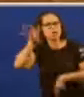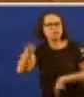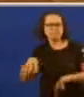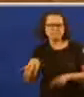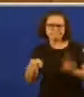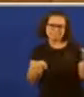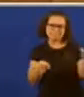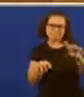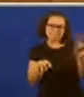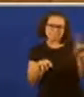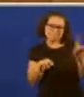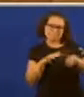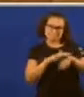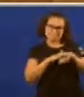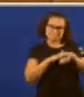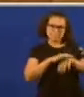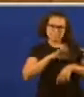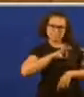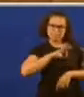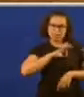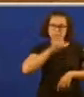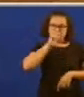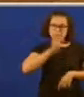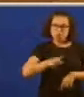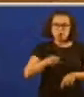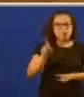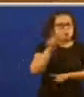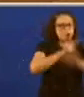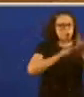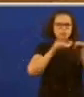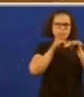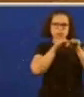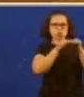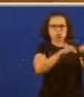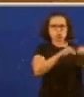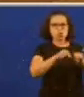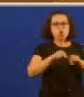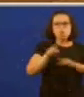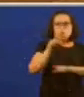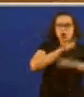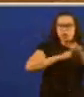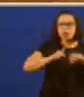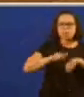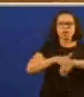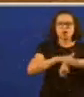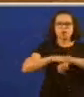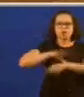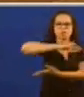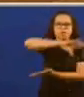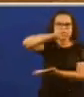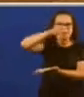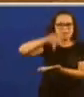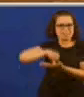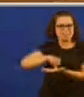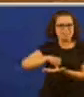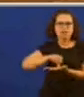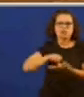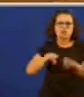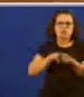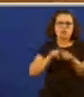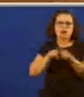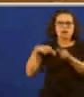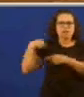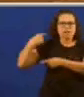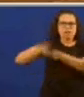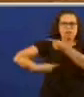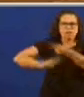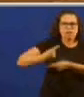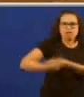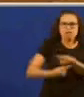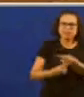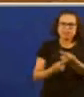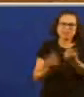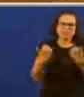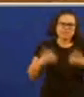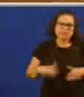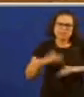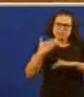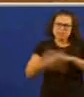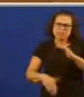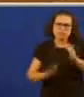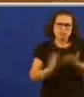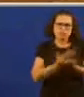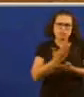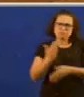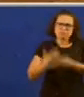o noso problema é vostede, o noso problema é o centralismo, o noso problema é un résime esgotado e caduco. E o grande